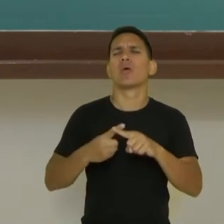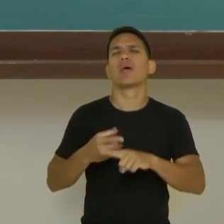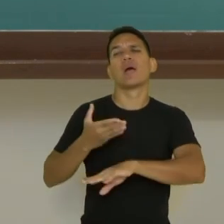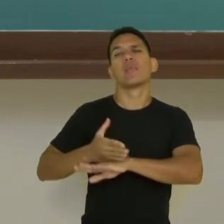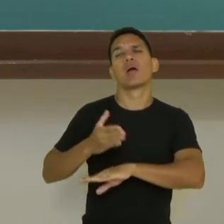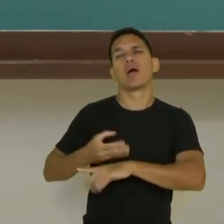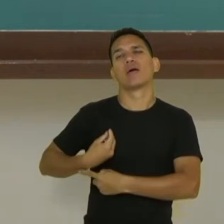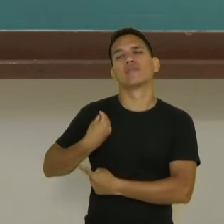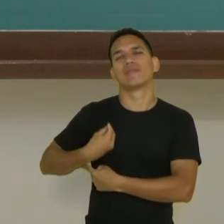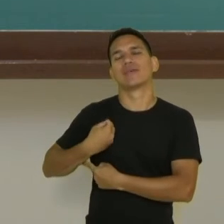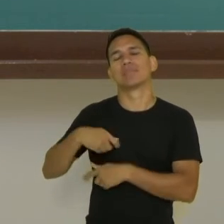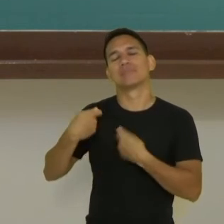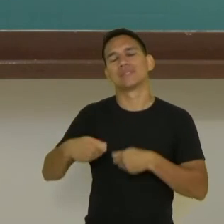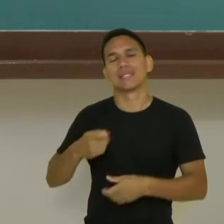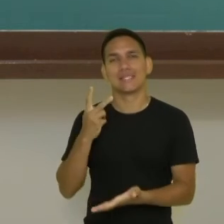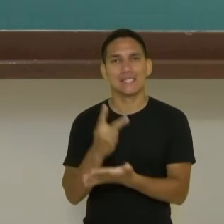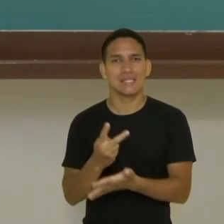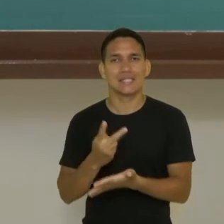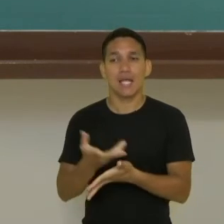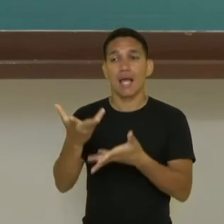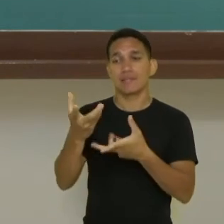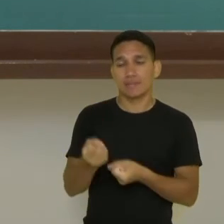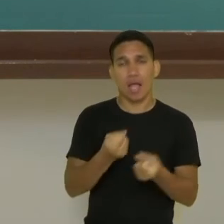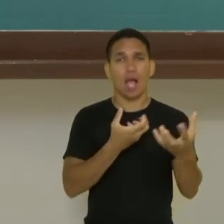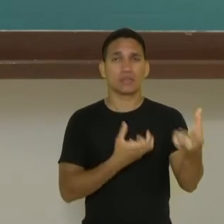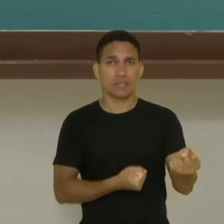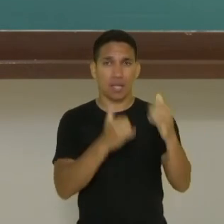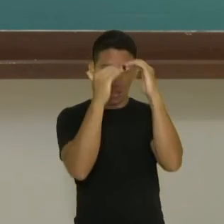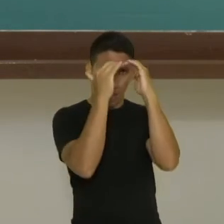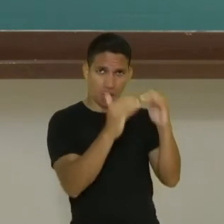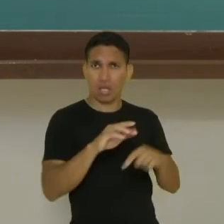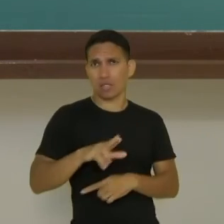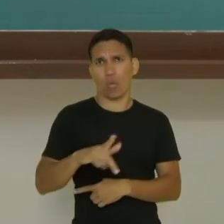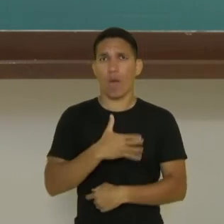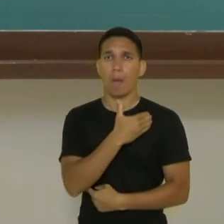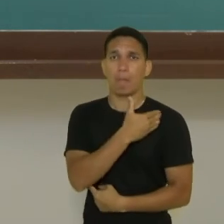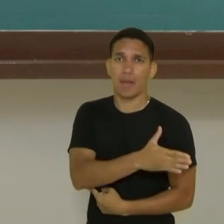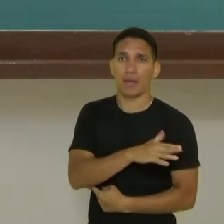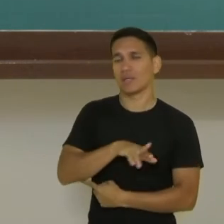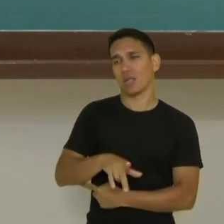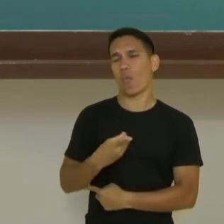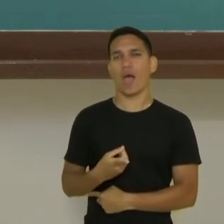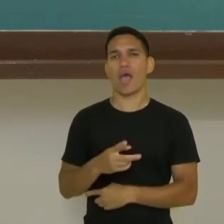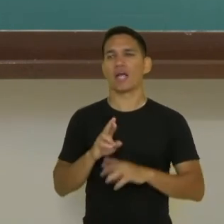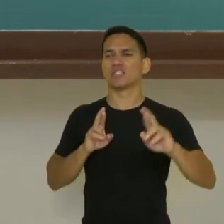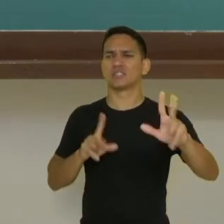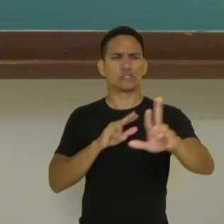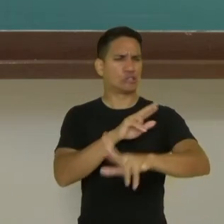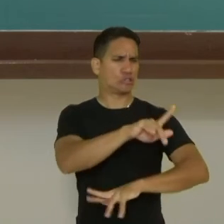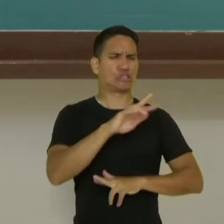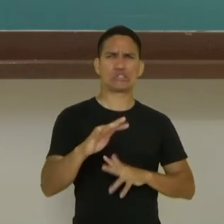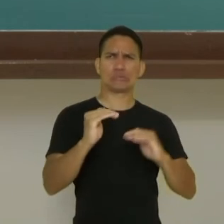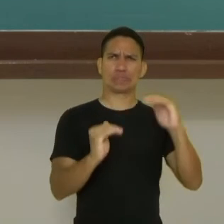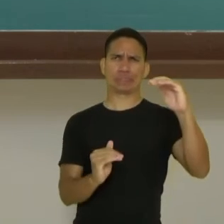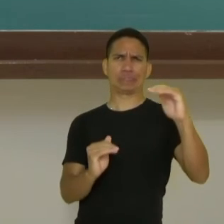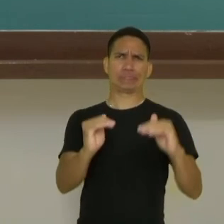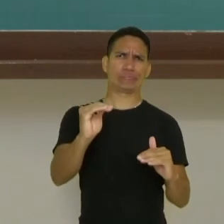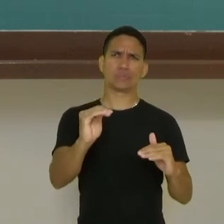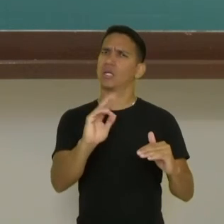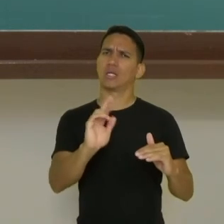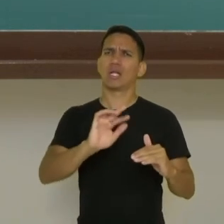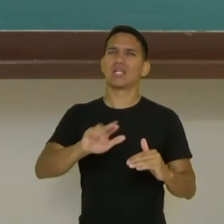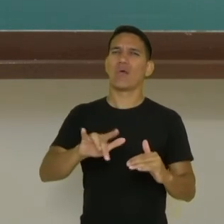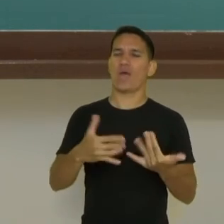acolhimento em relação ao diferente, de respeito, não de preconceitos, né? Não de diferenças, não de, né, de uma